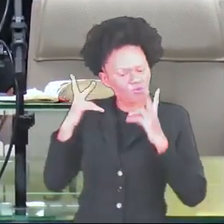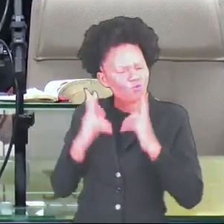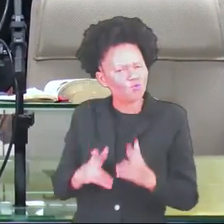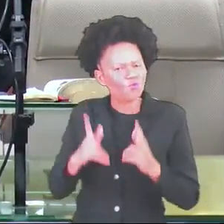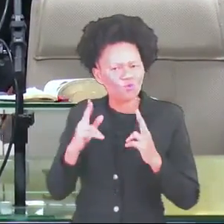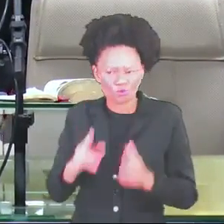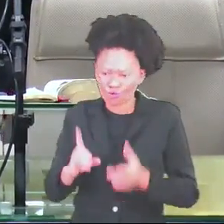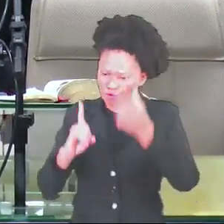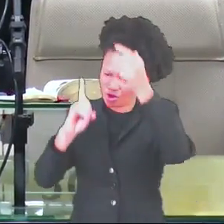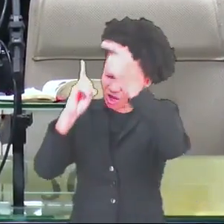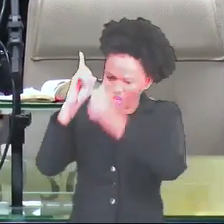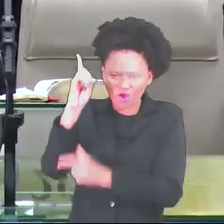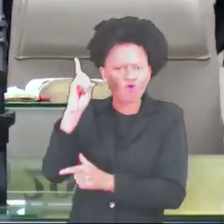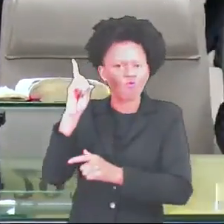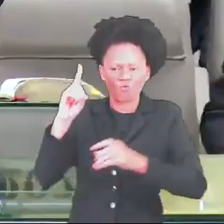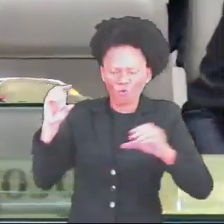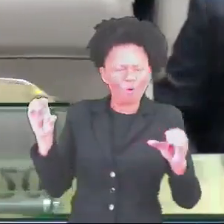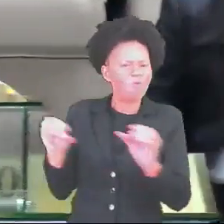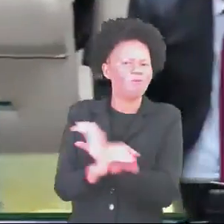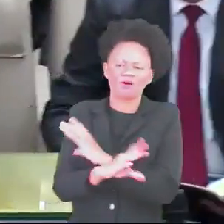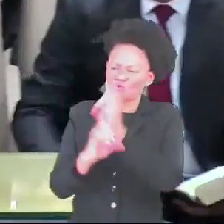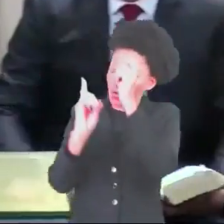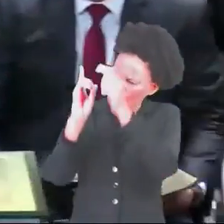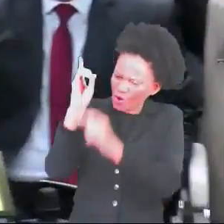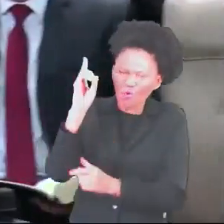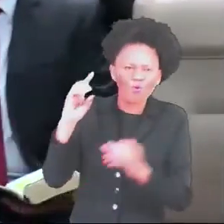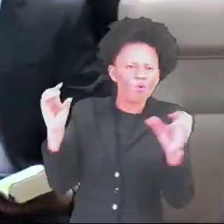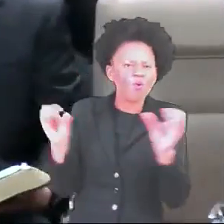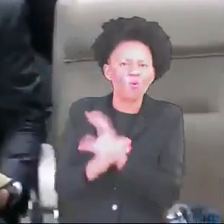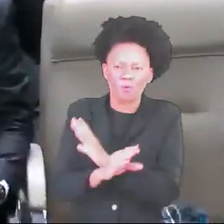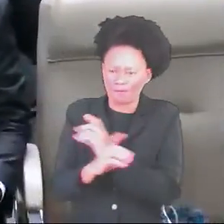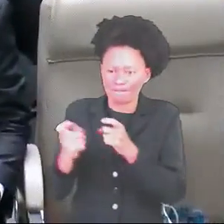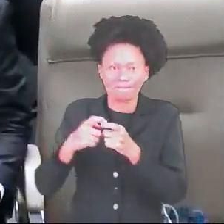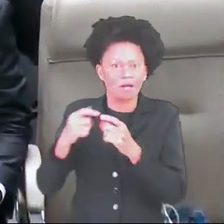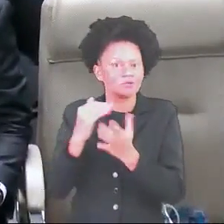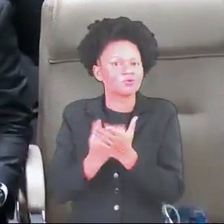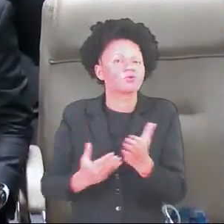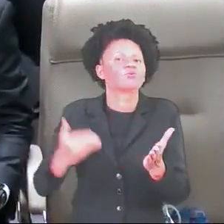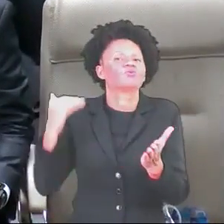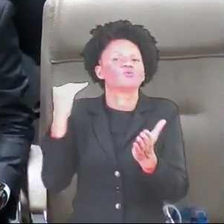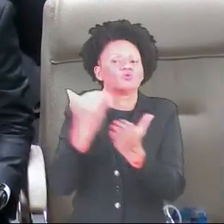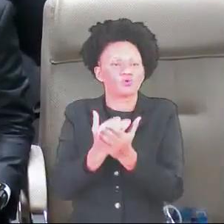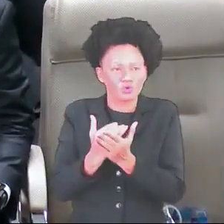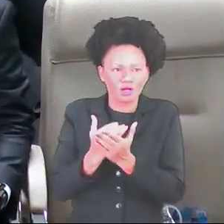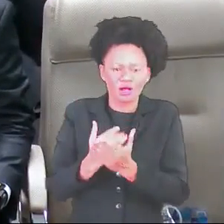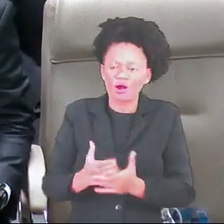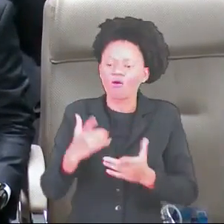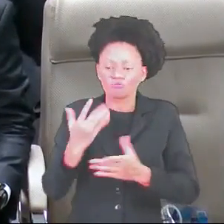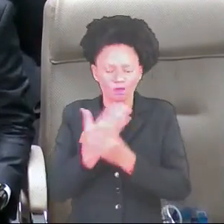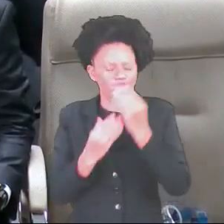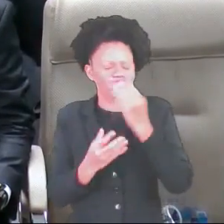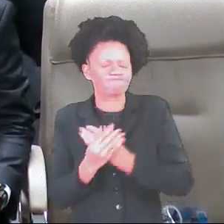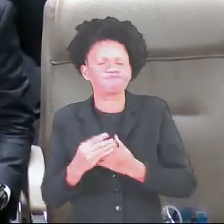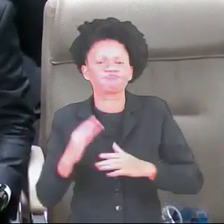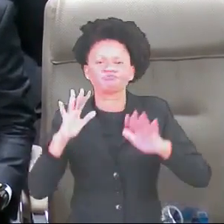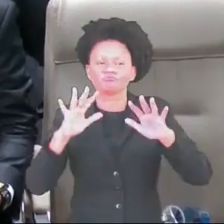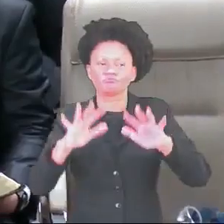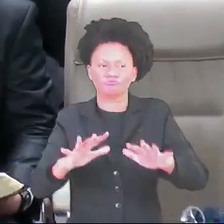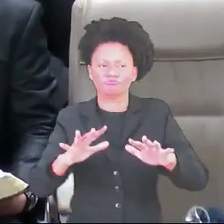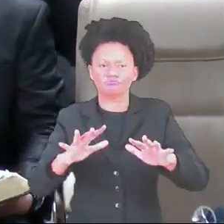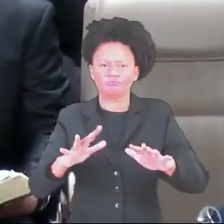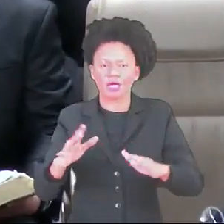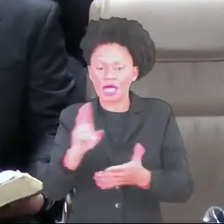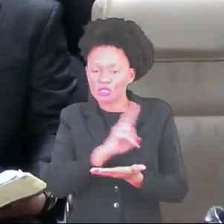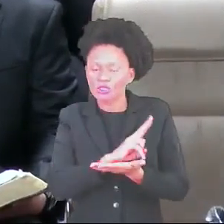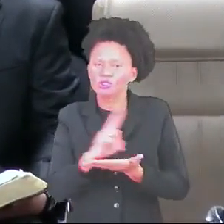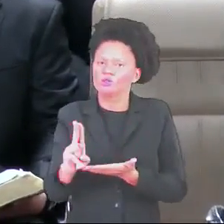dizendo, eu sou o médico dos médicos. Aonde foram as mãos, em meu